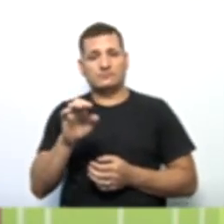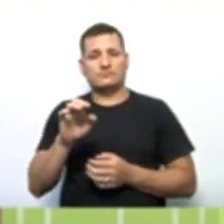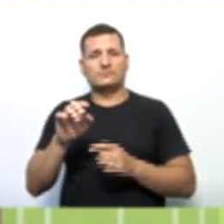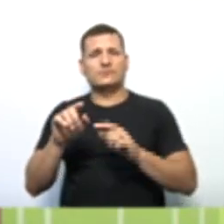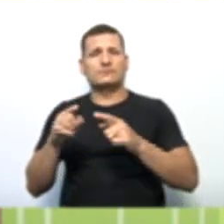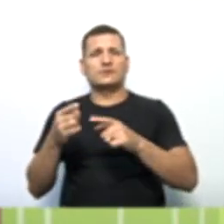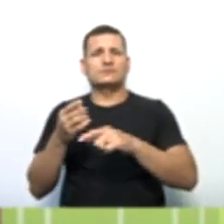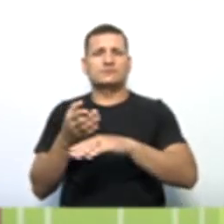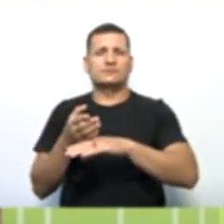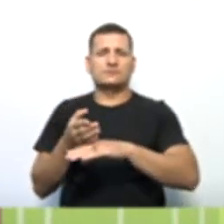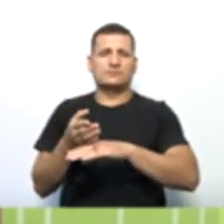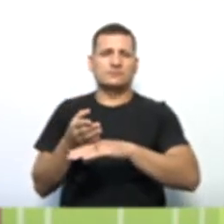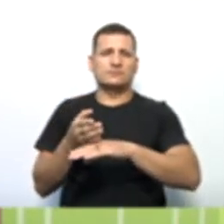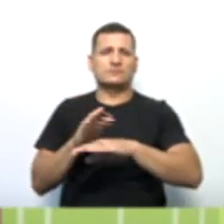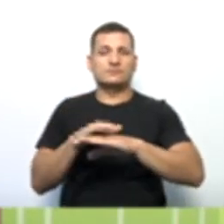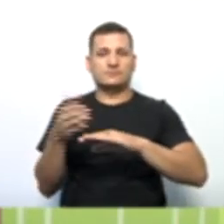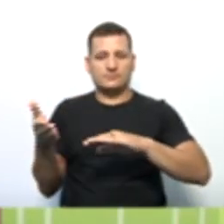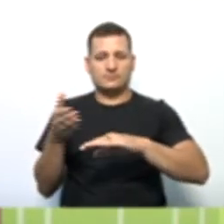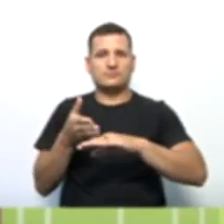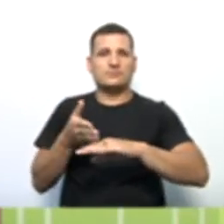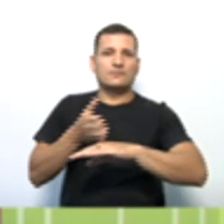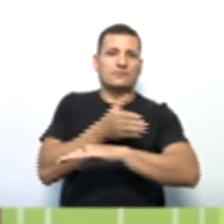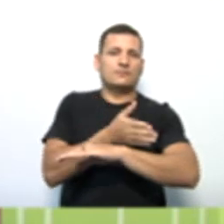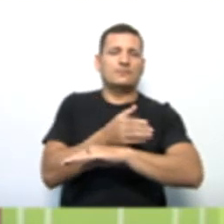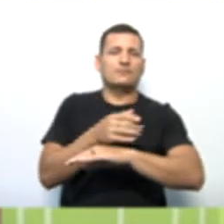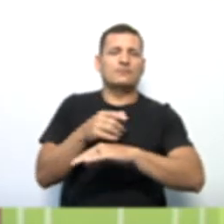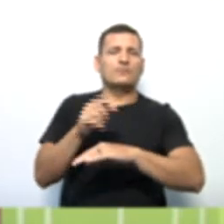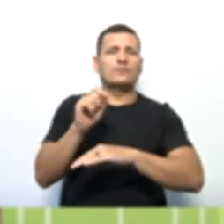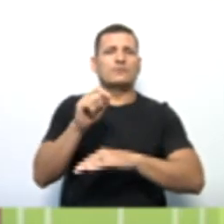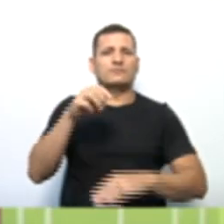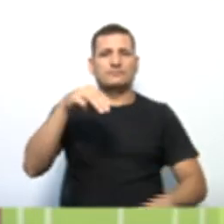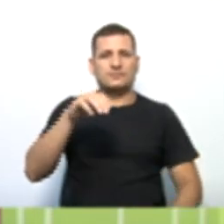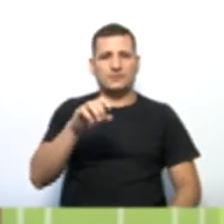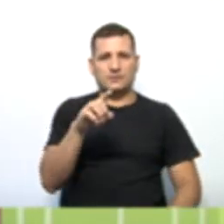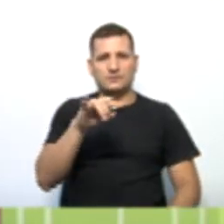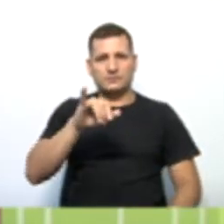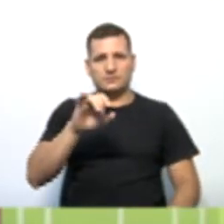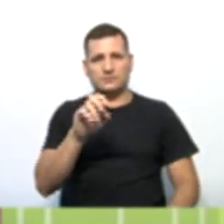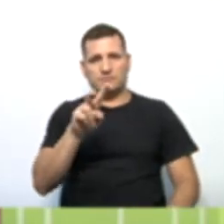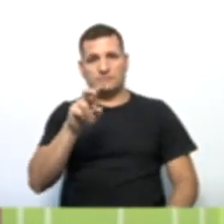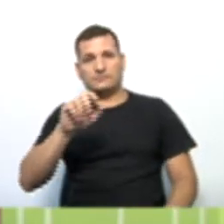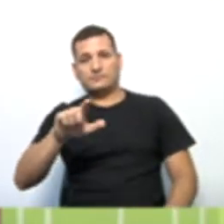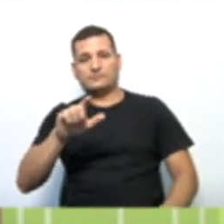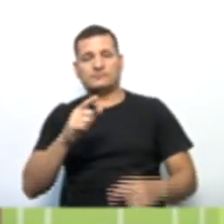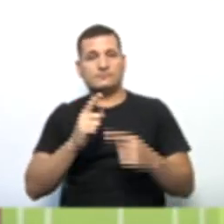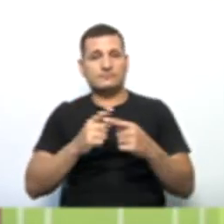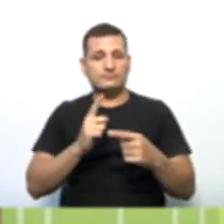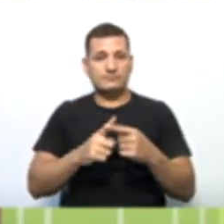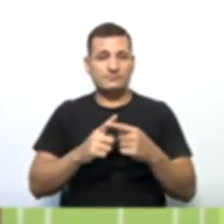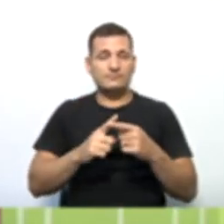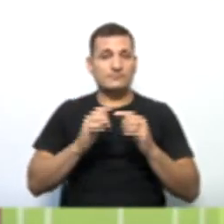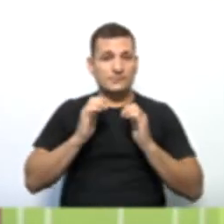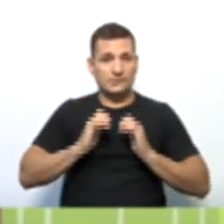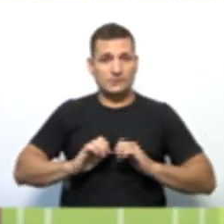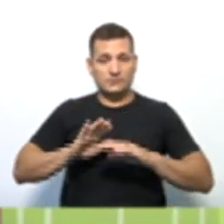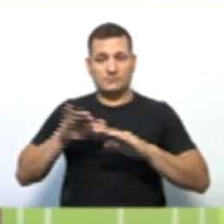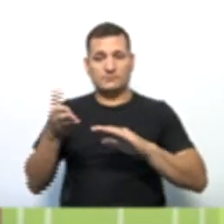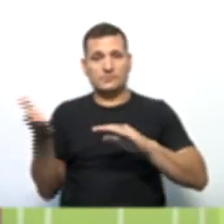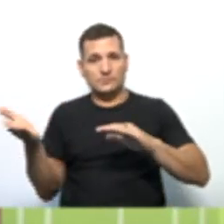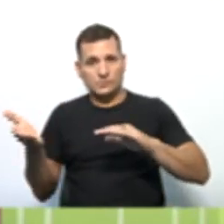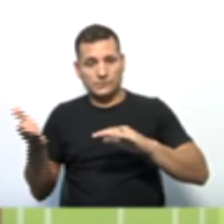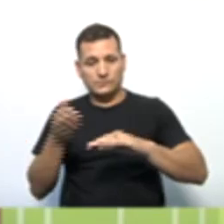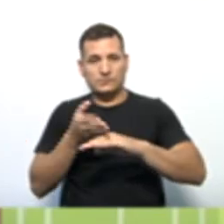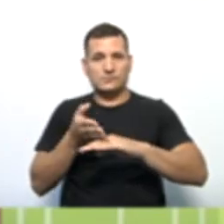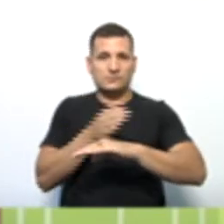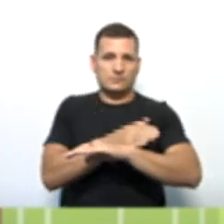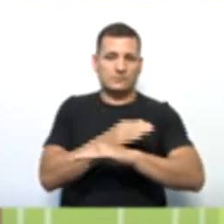antes da modernidade, que é a ética medieval, porque a ética moderna vai bater de frente e vai questionar muitos fundamentos